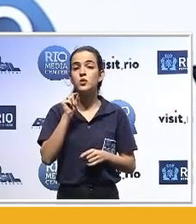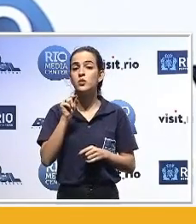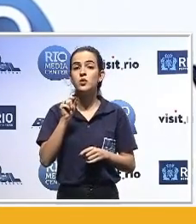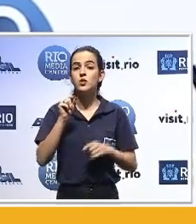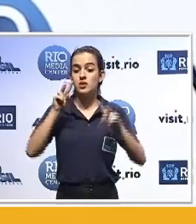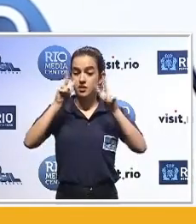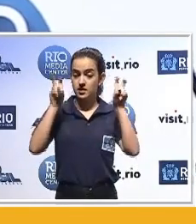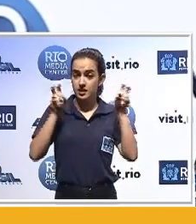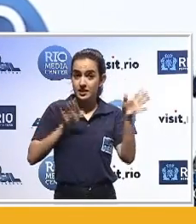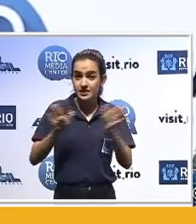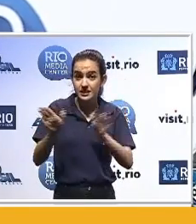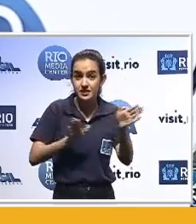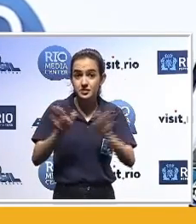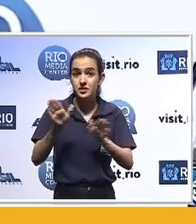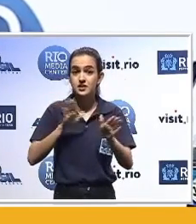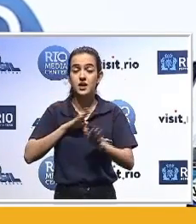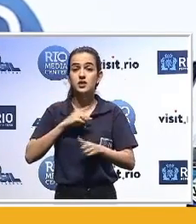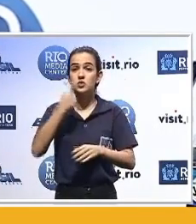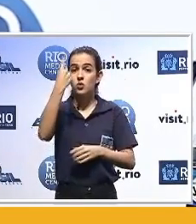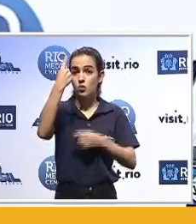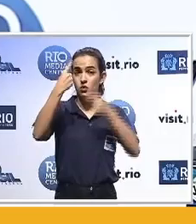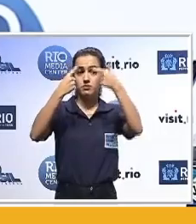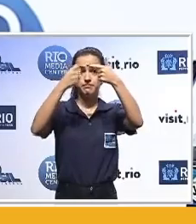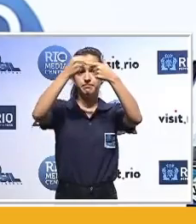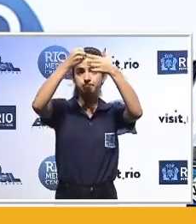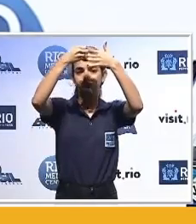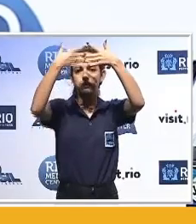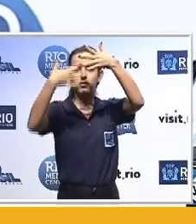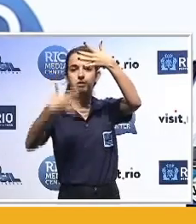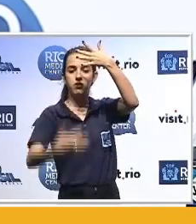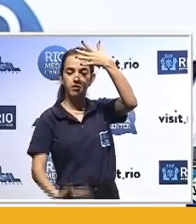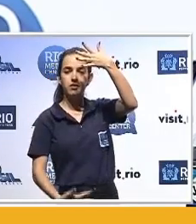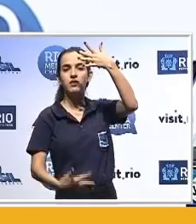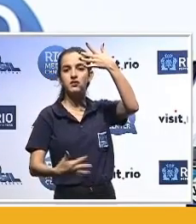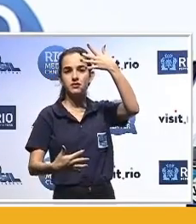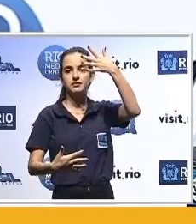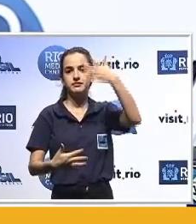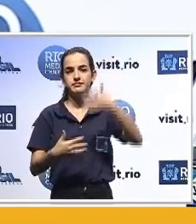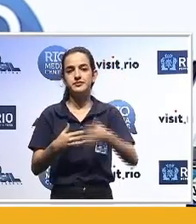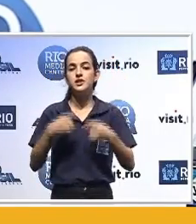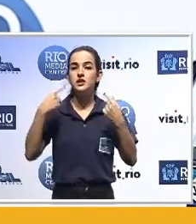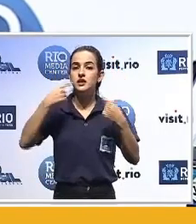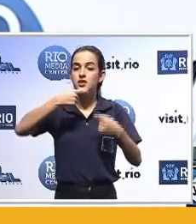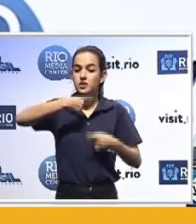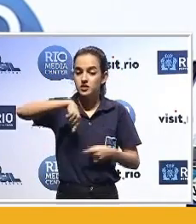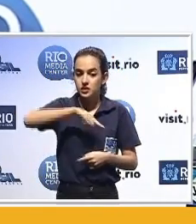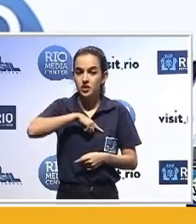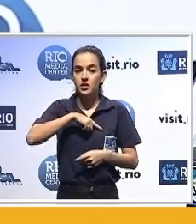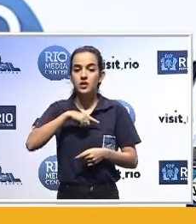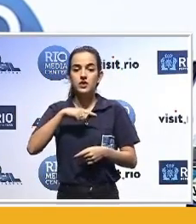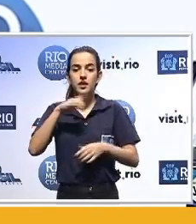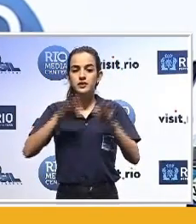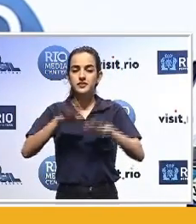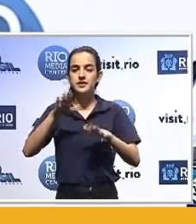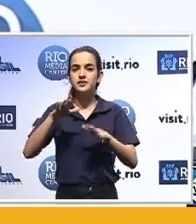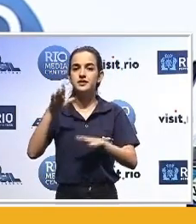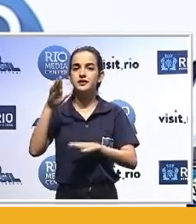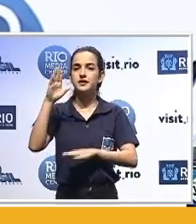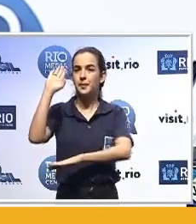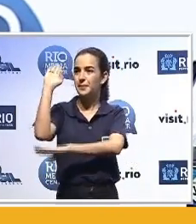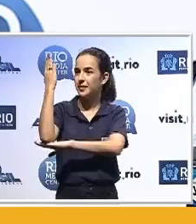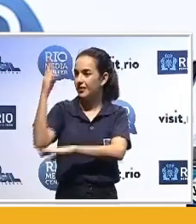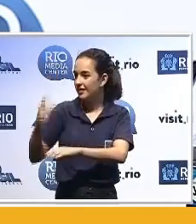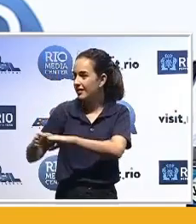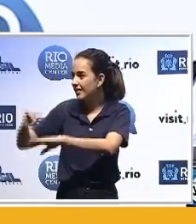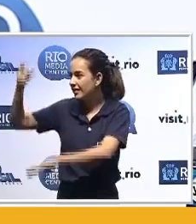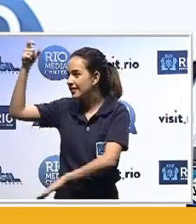acessibilidade, basta um item para toda uma cadeia parar. Basta um poste no lugar errado, basta uma